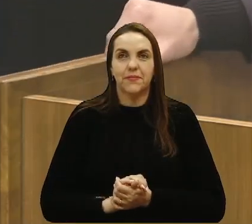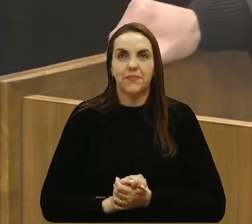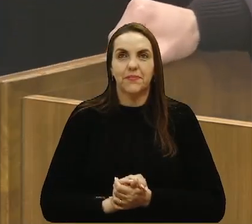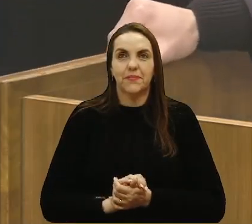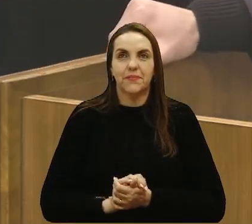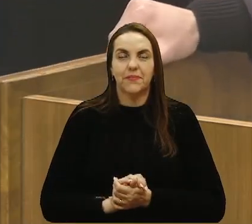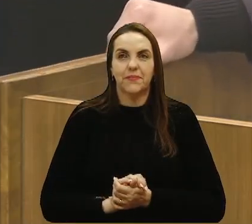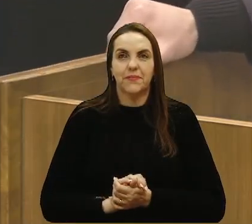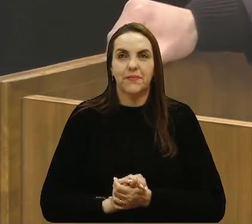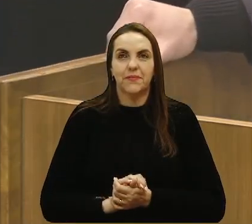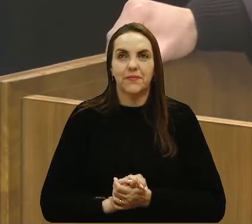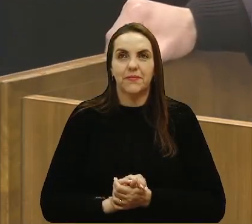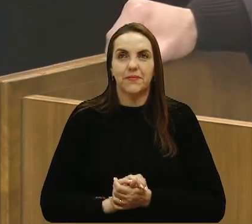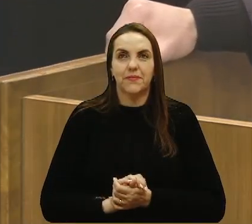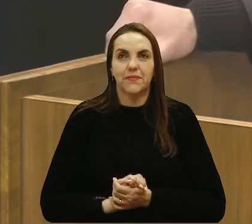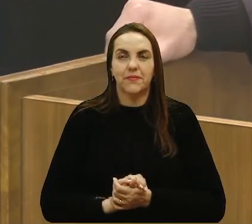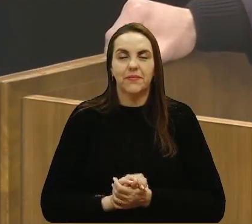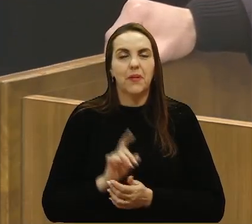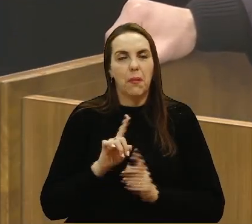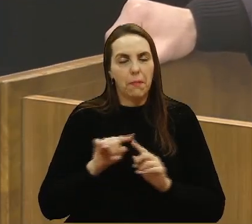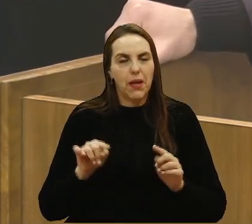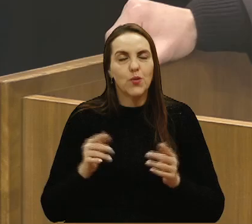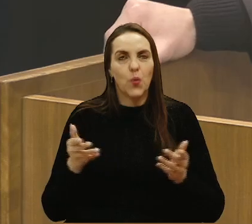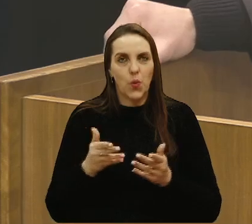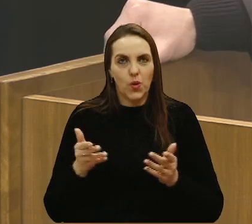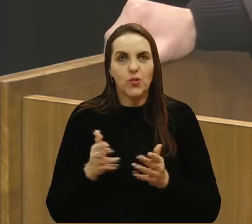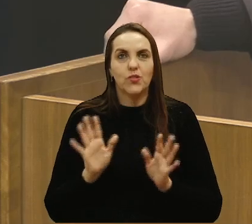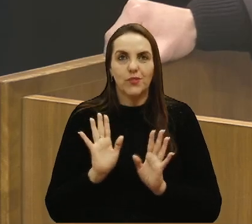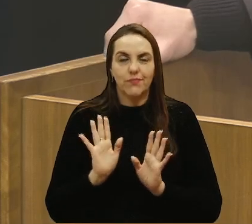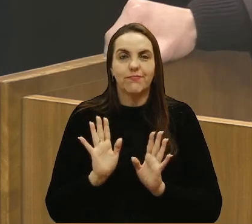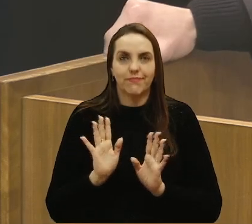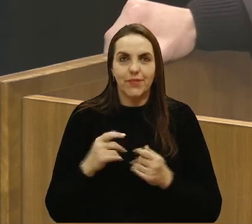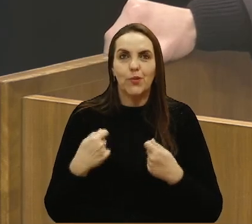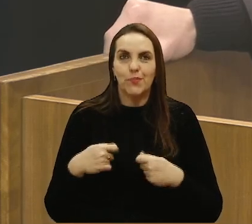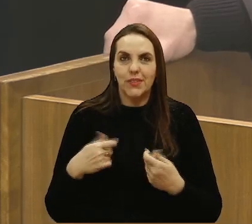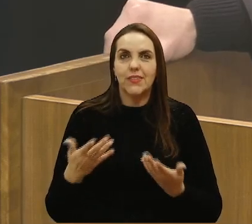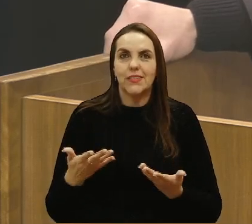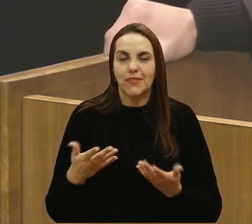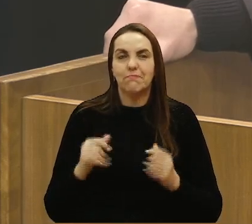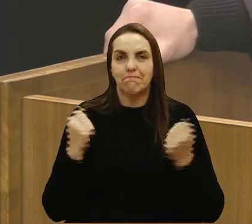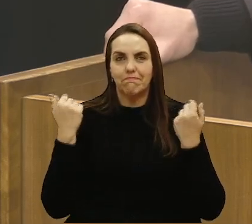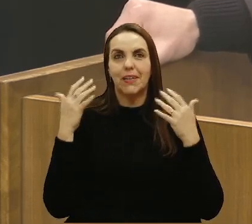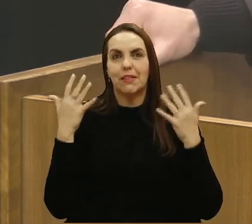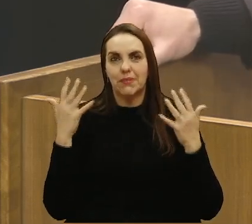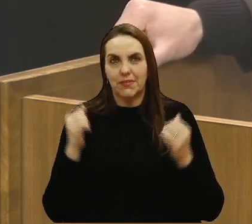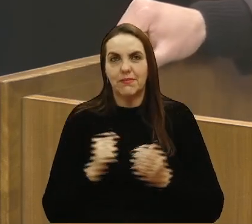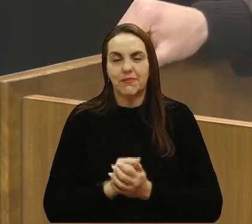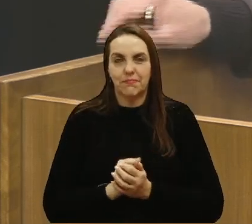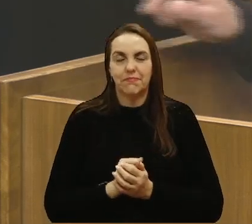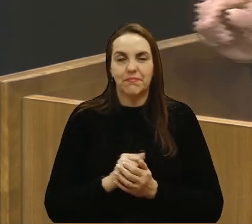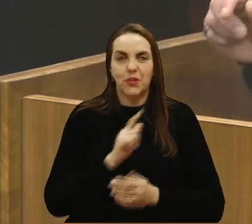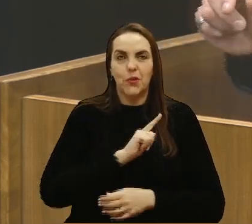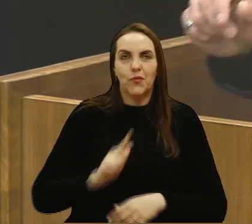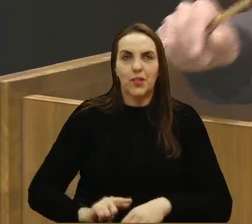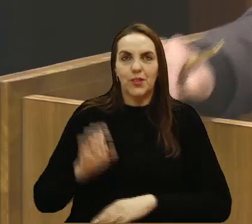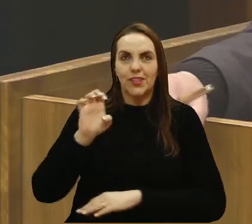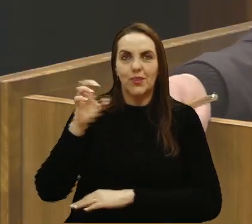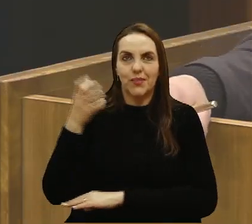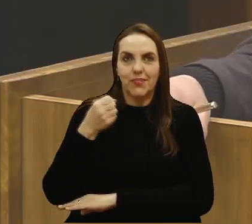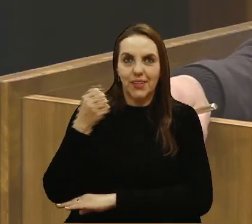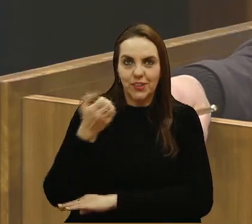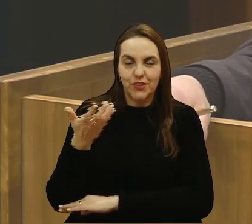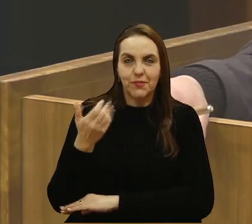críticas construtiva, mas hoje eu tenho que parabenizar o governador Eduardo Leite,